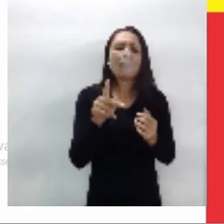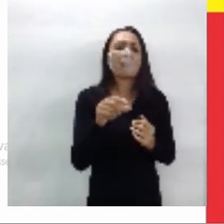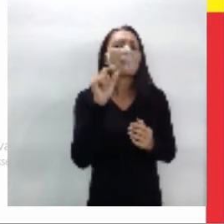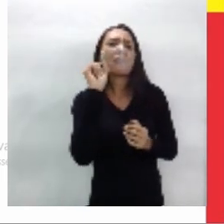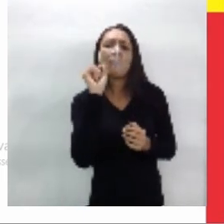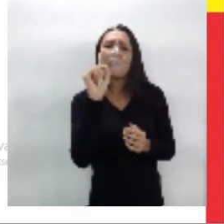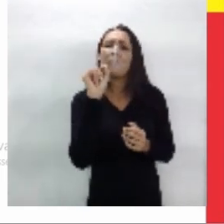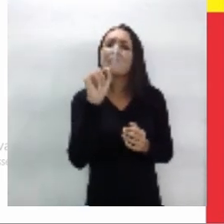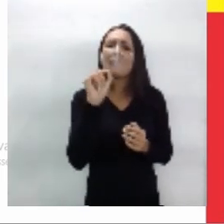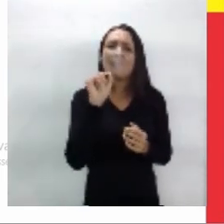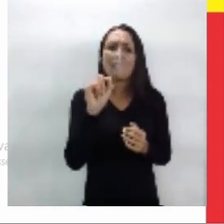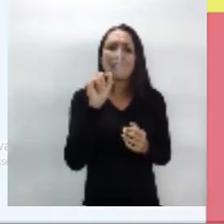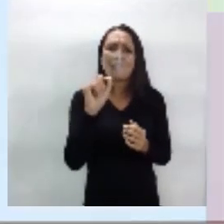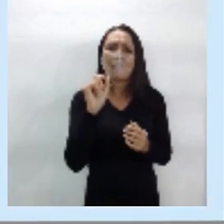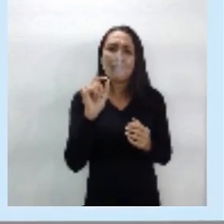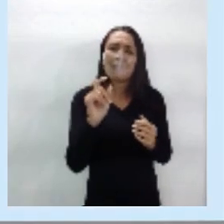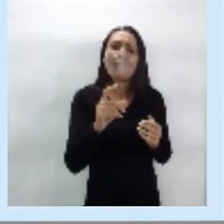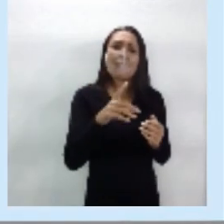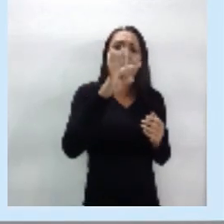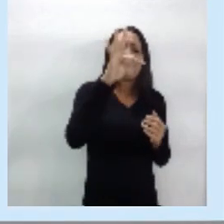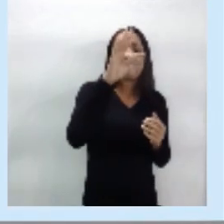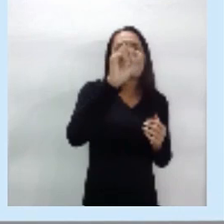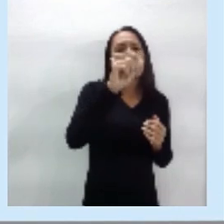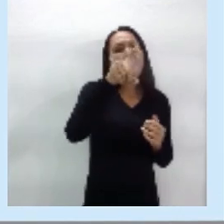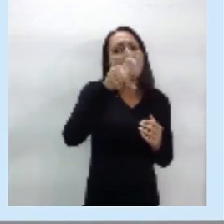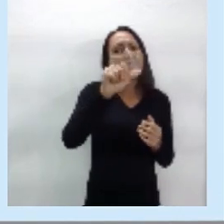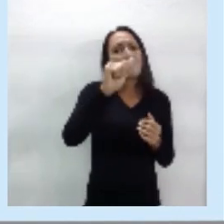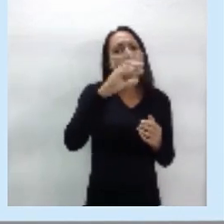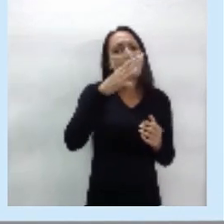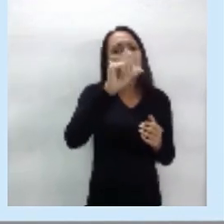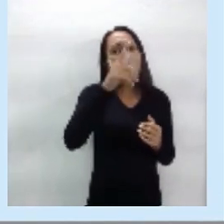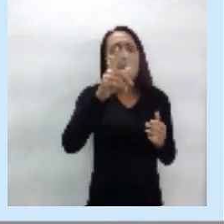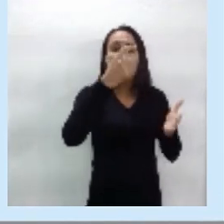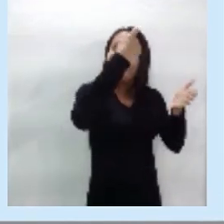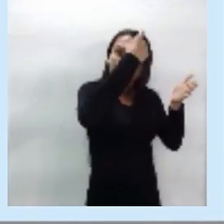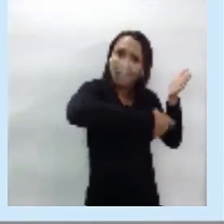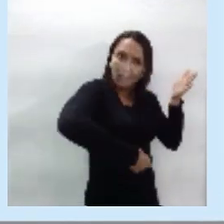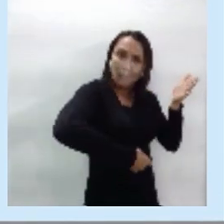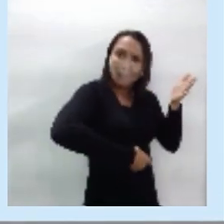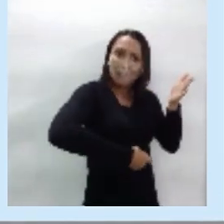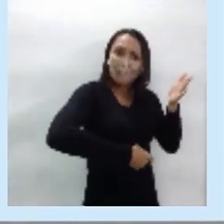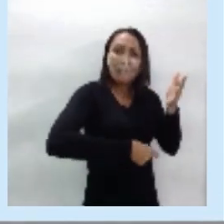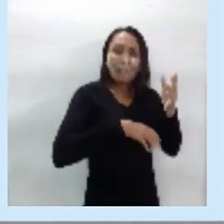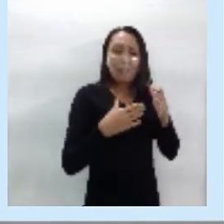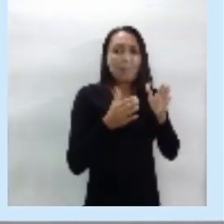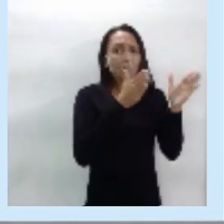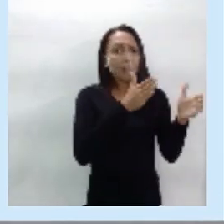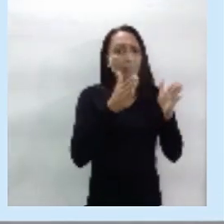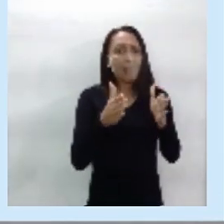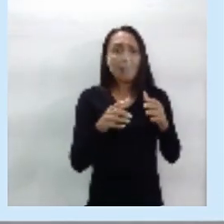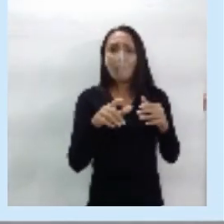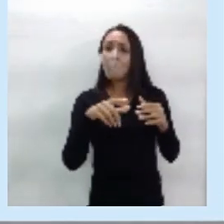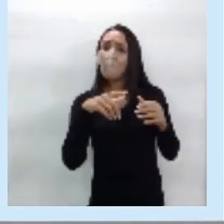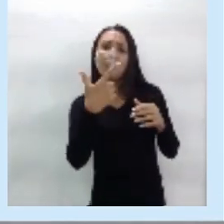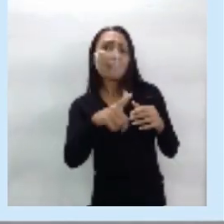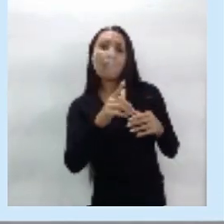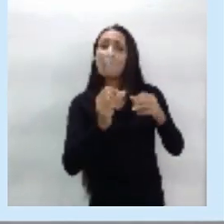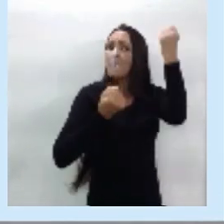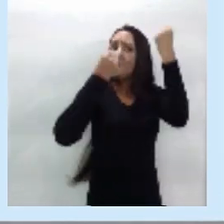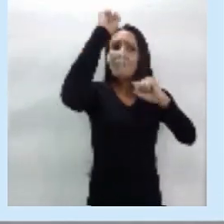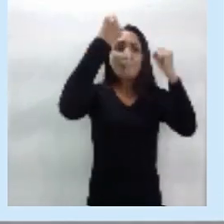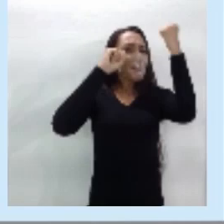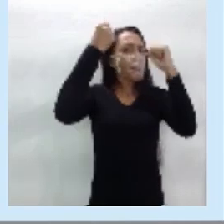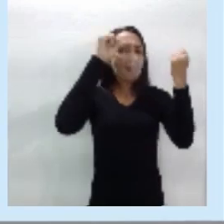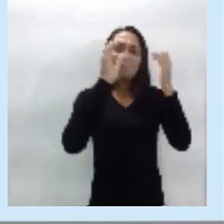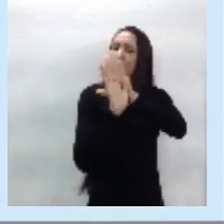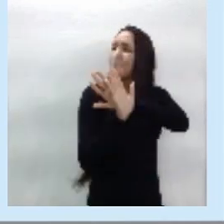que danado é taxação dos manufaturados? Naquele tempo ainda não existia indústria. Então o que é que